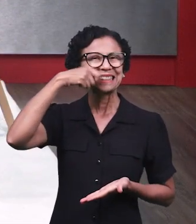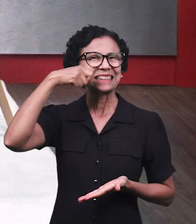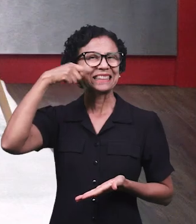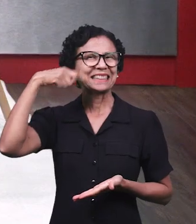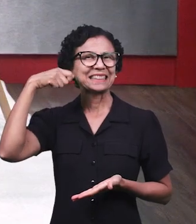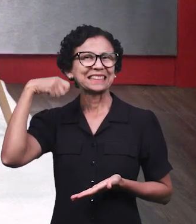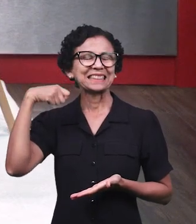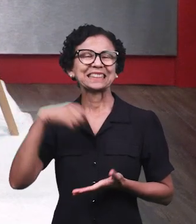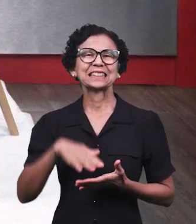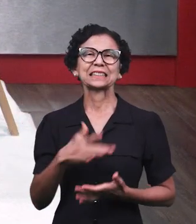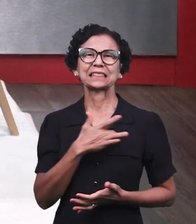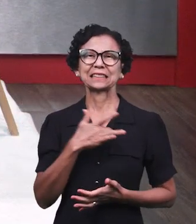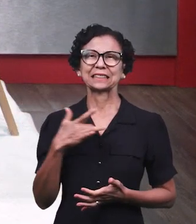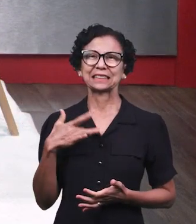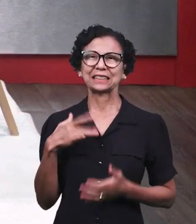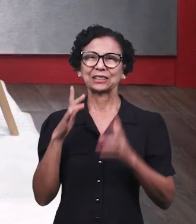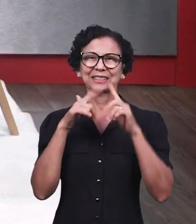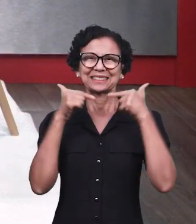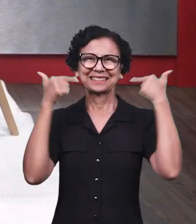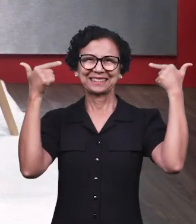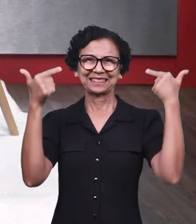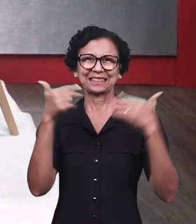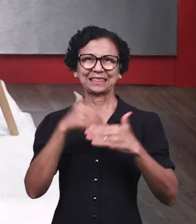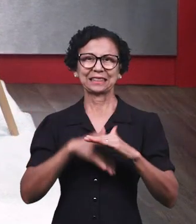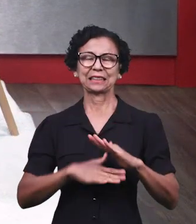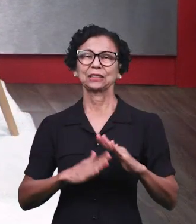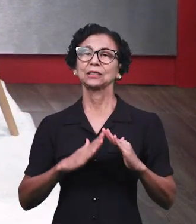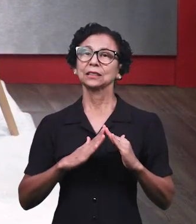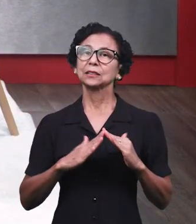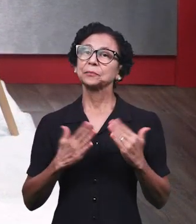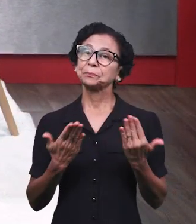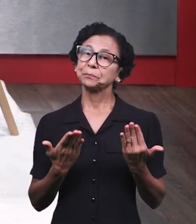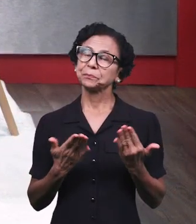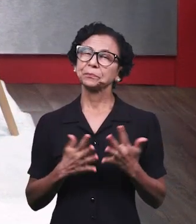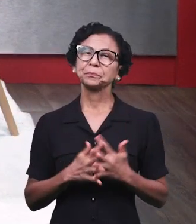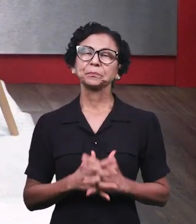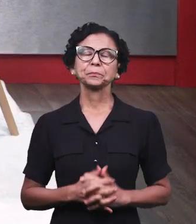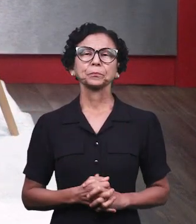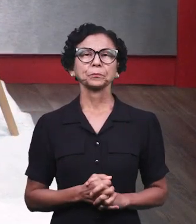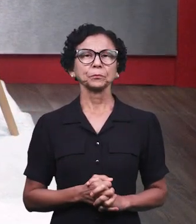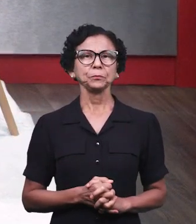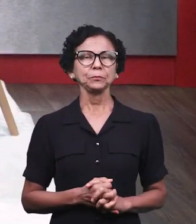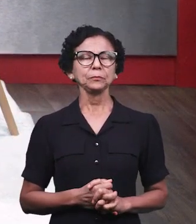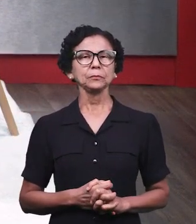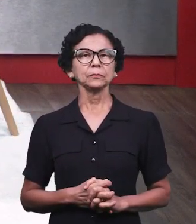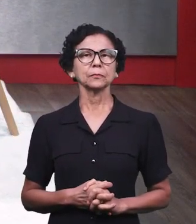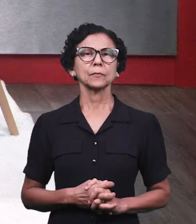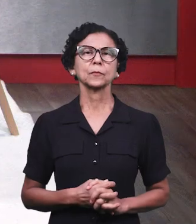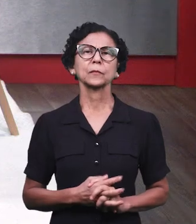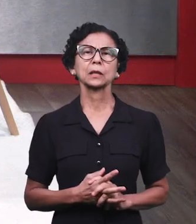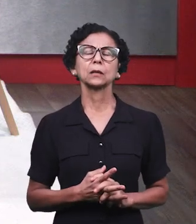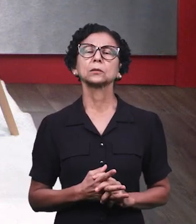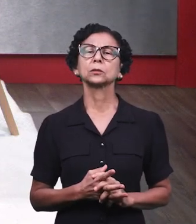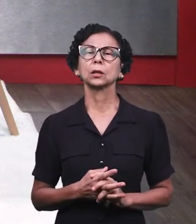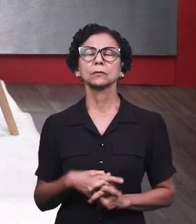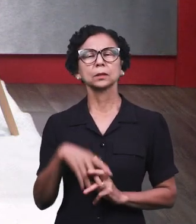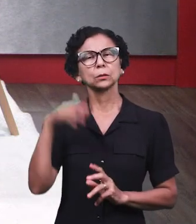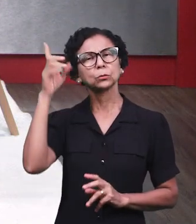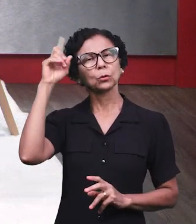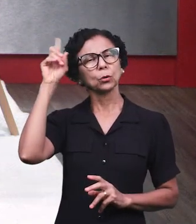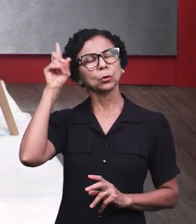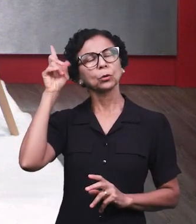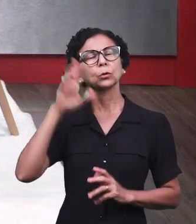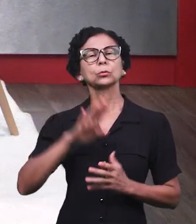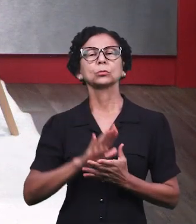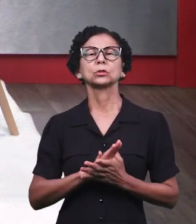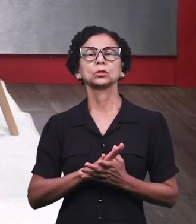tempo para você tratar da sua saúde, do seu sorriso em casa. Então, a partir do momento que você cria essa rotina na sua